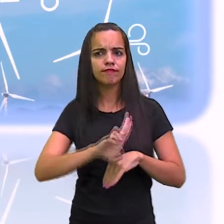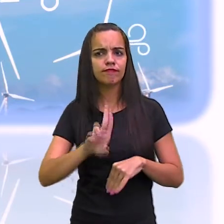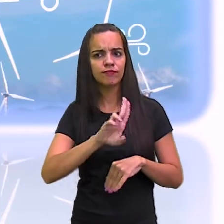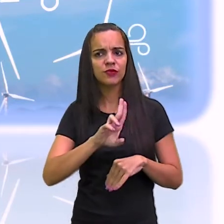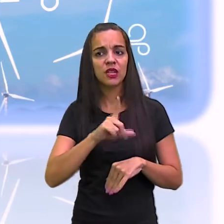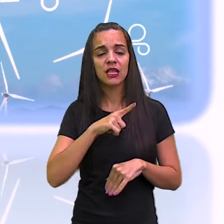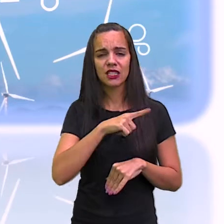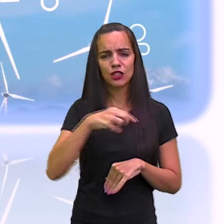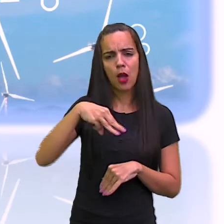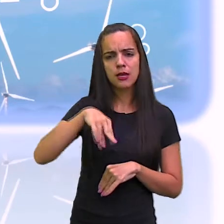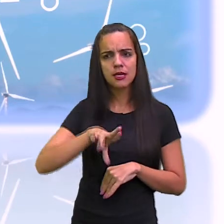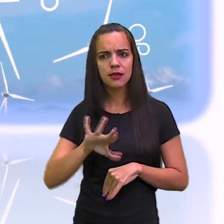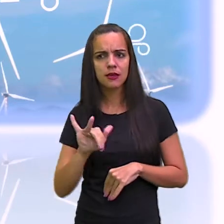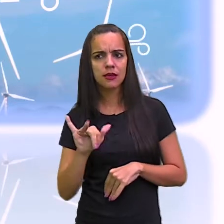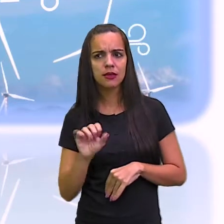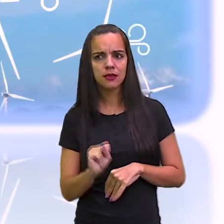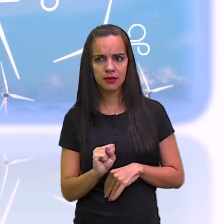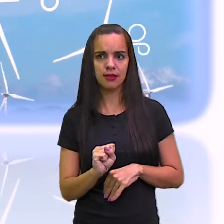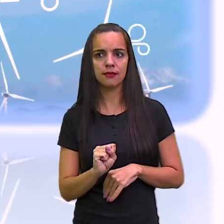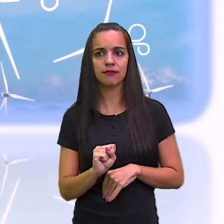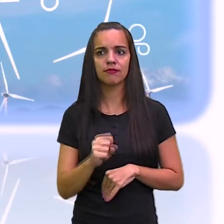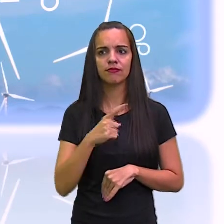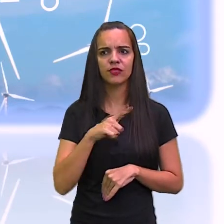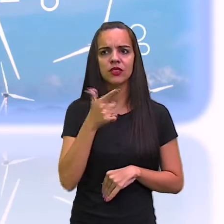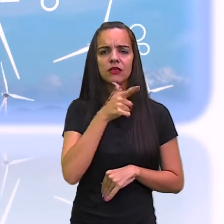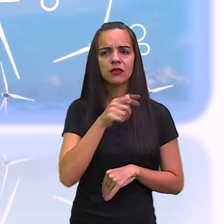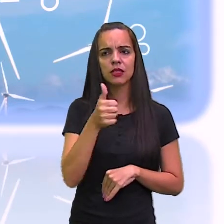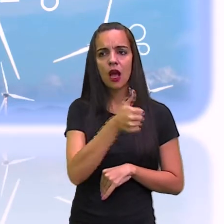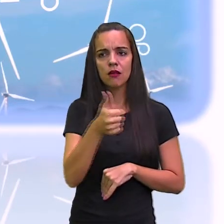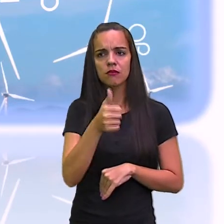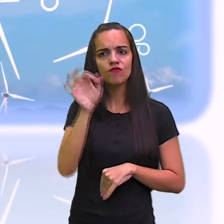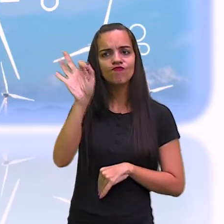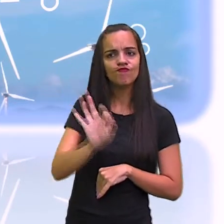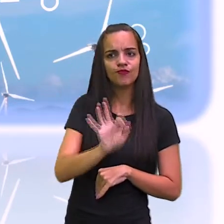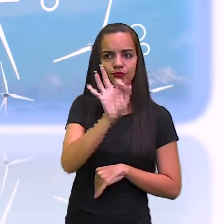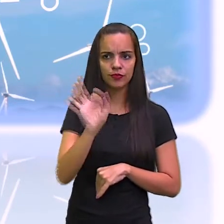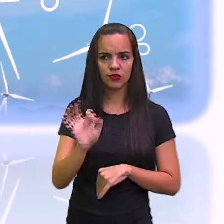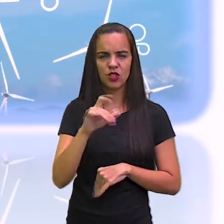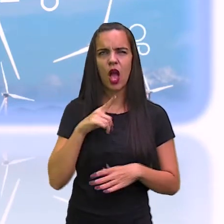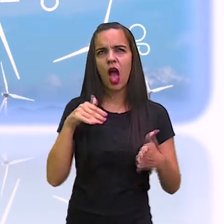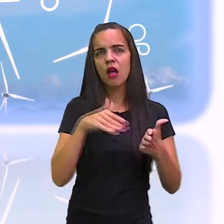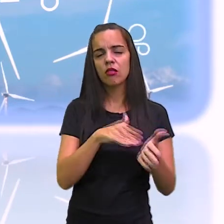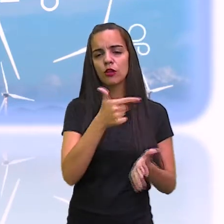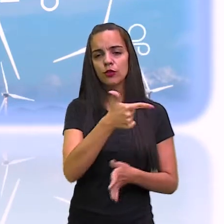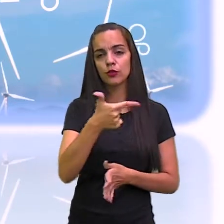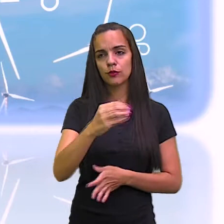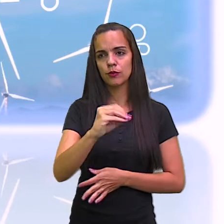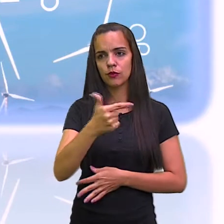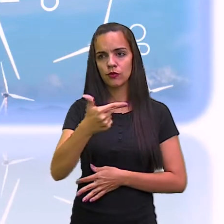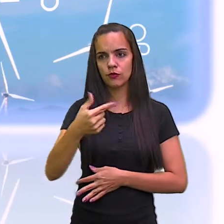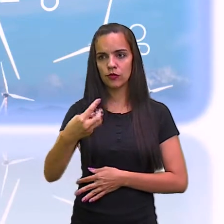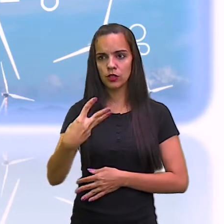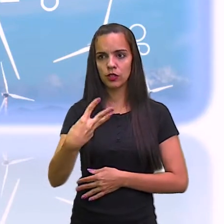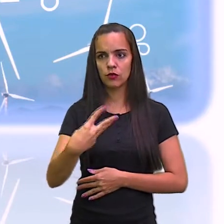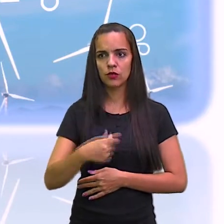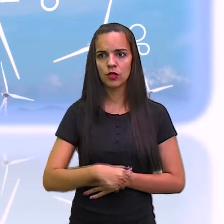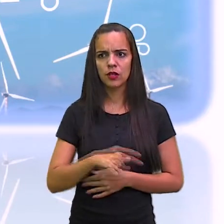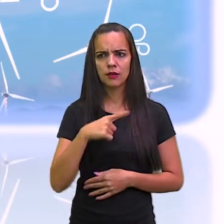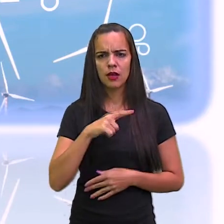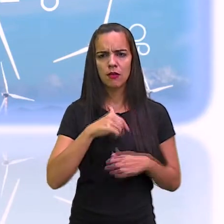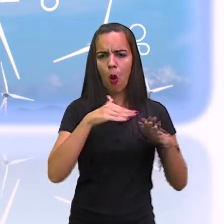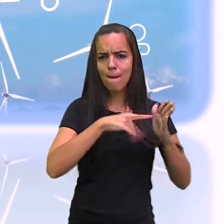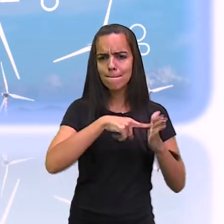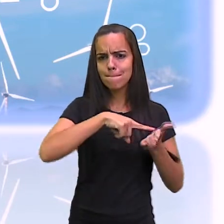e Energias é chegar a 11% até 2023. Olha que salto